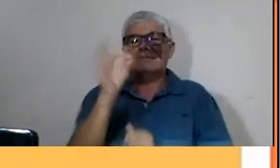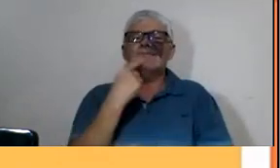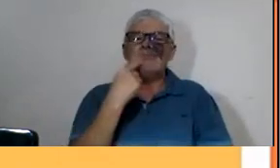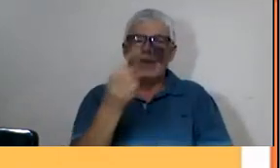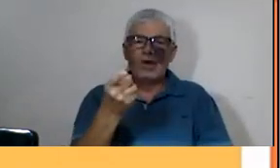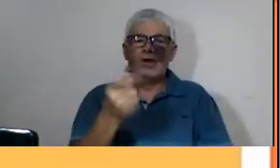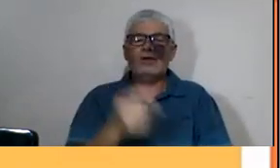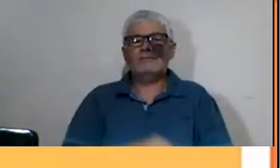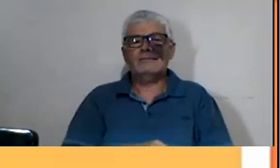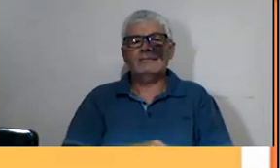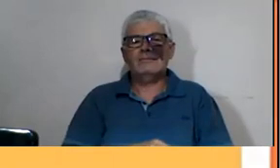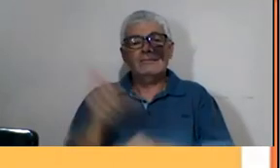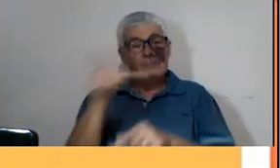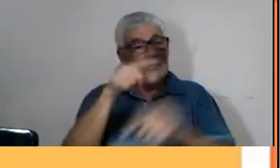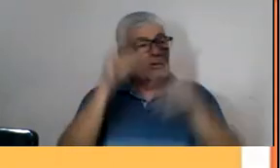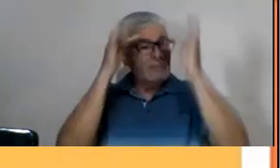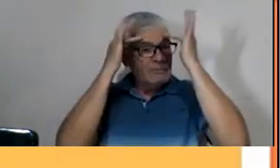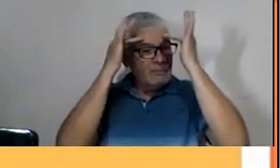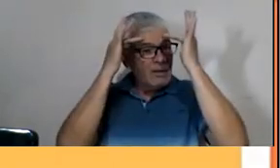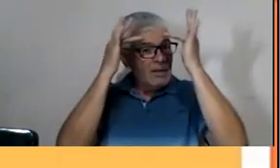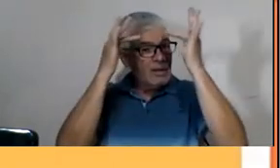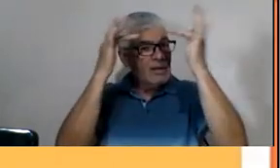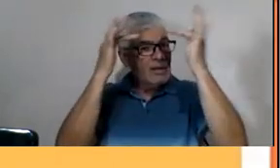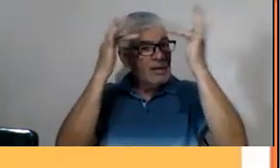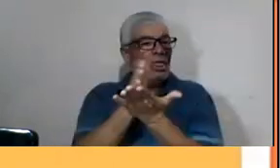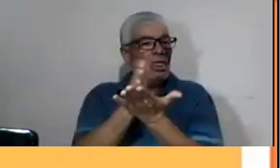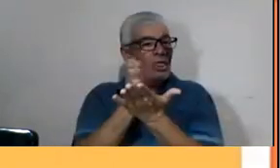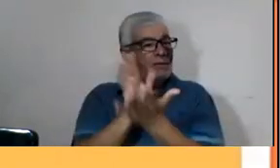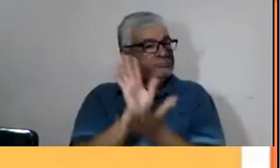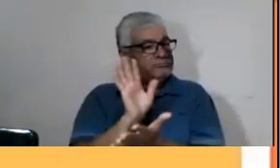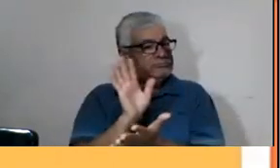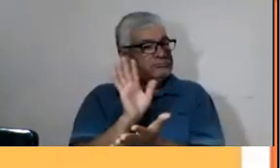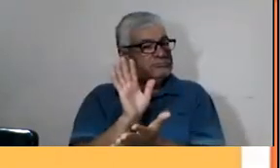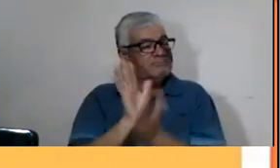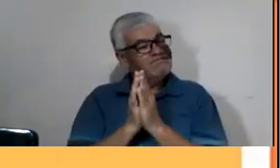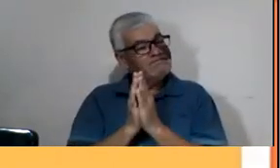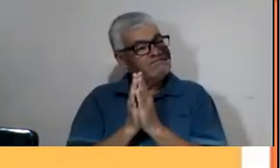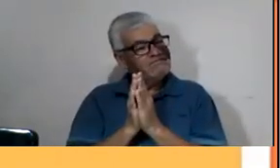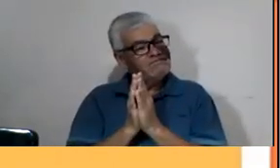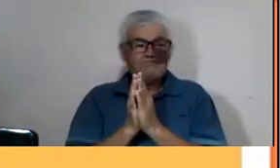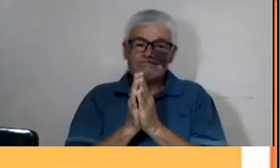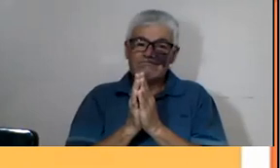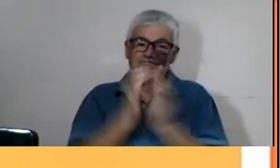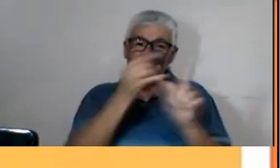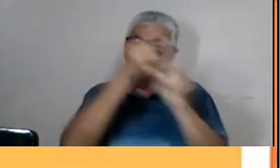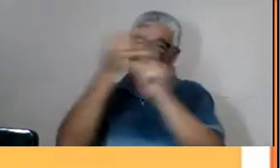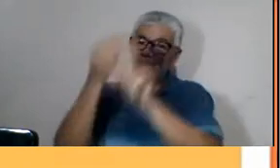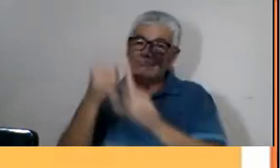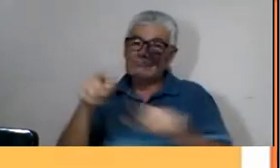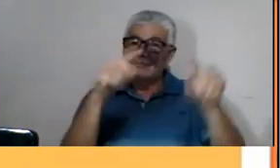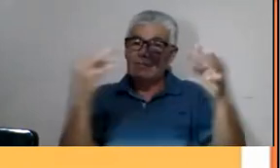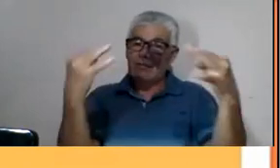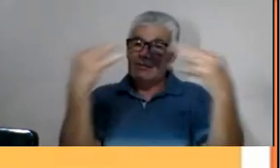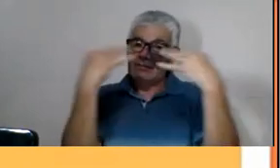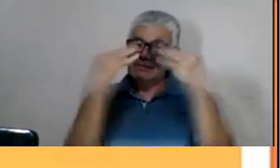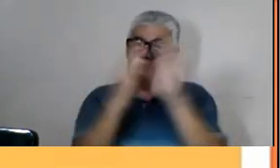fosse mais simples, a construção seria assim, um tipo de material diferente do primeiro templo, o templo de